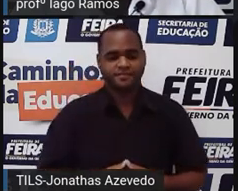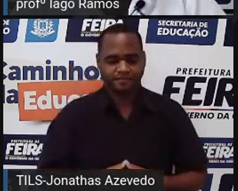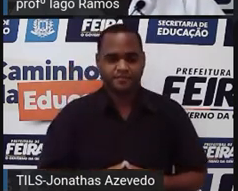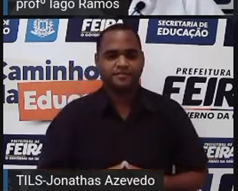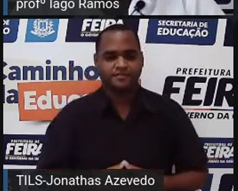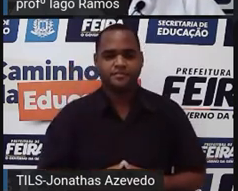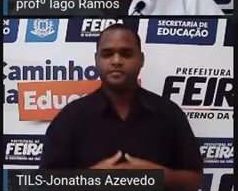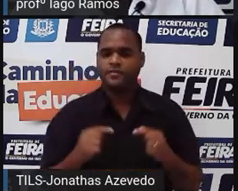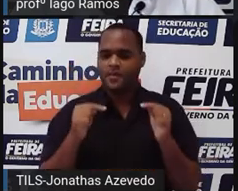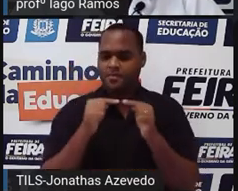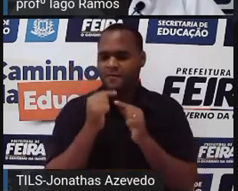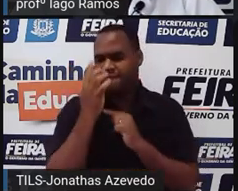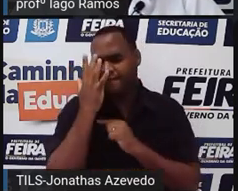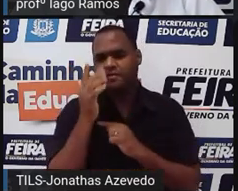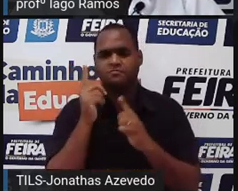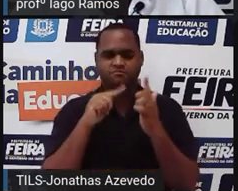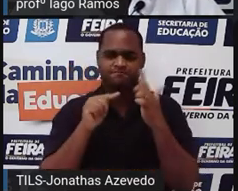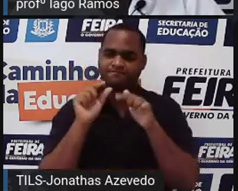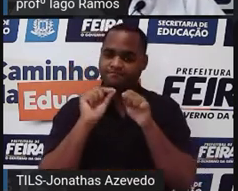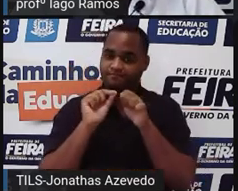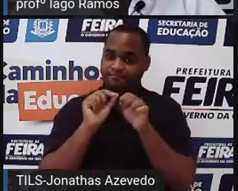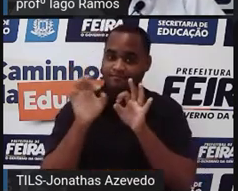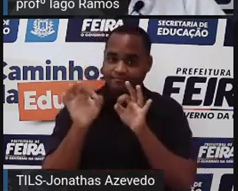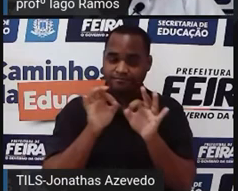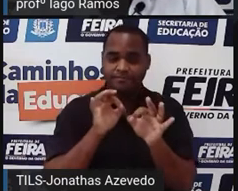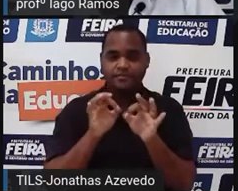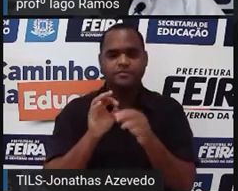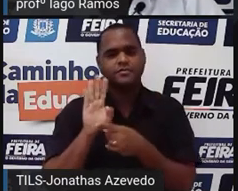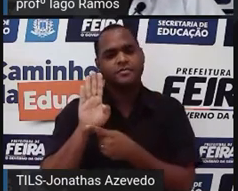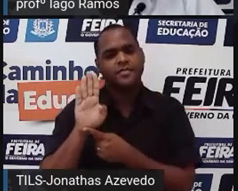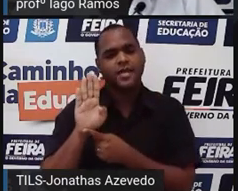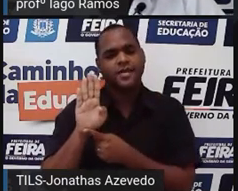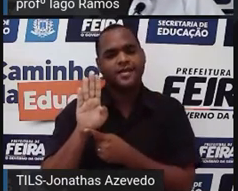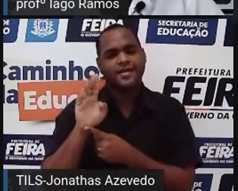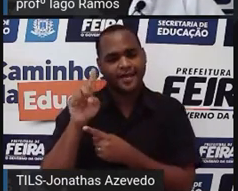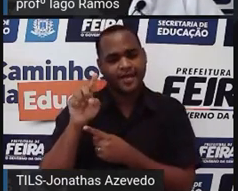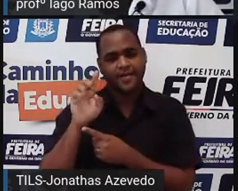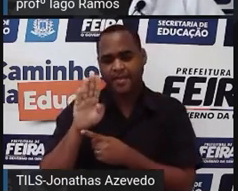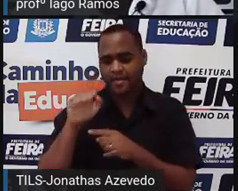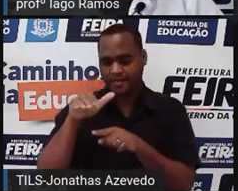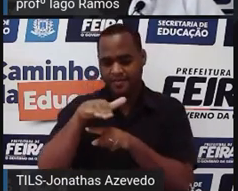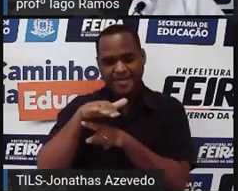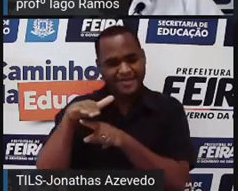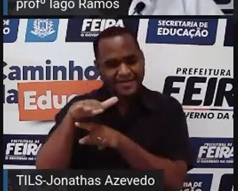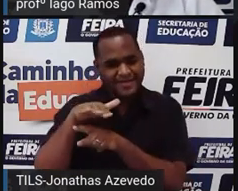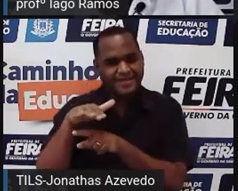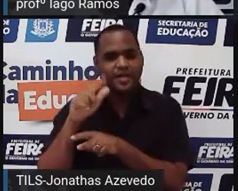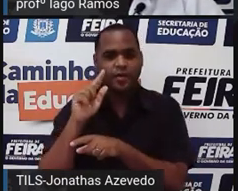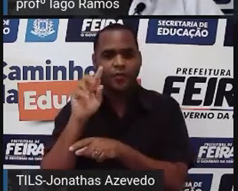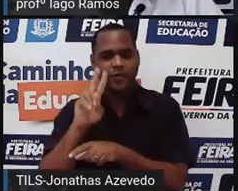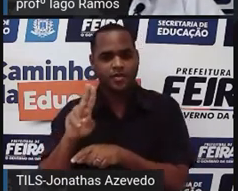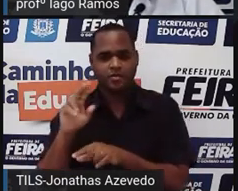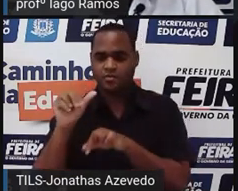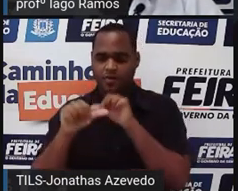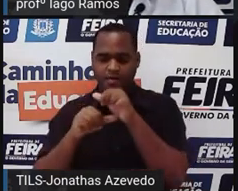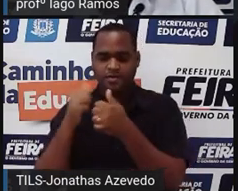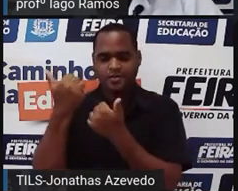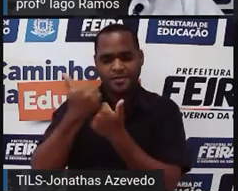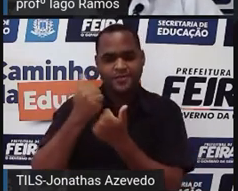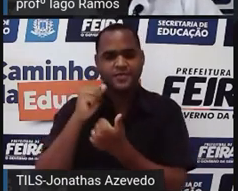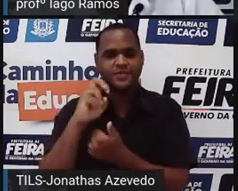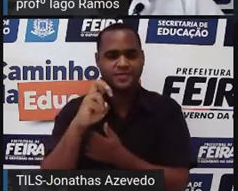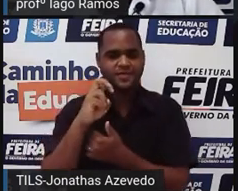ser os cálculos serem mais fáceis de fazer. Já o B, que é a base da outra potência, eu vou usar o 5,